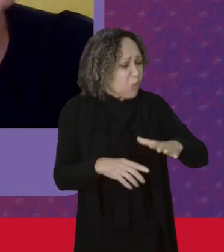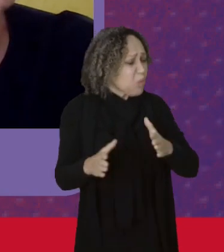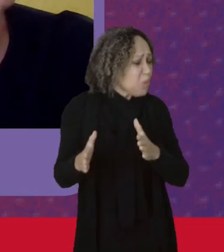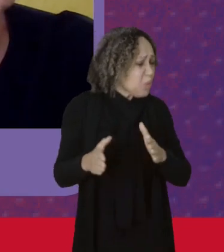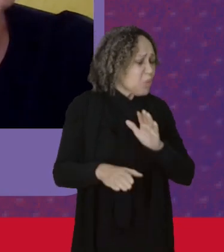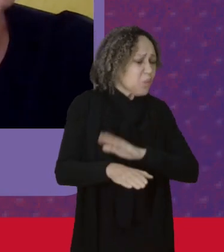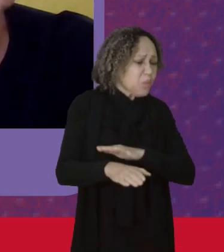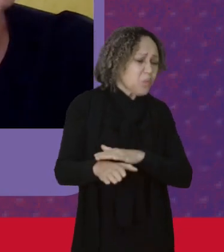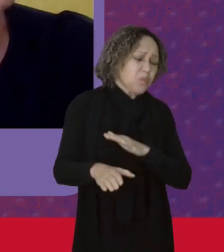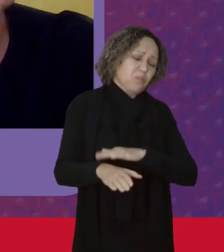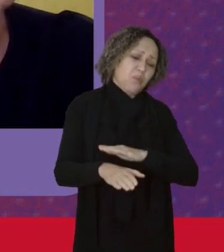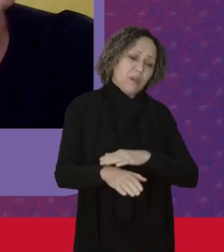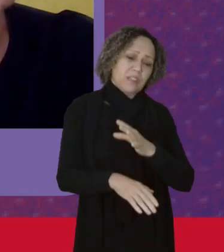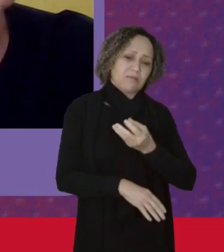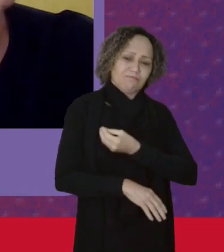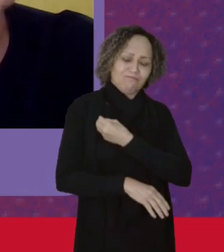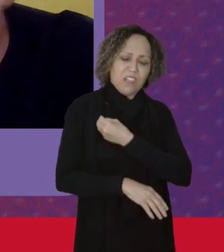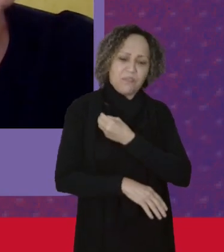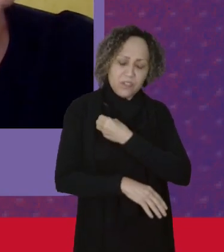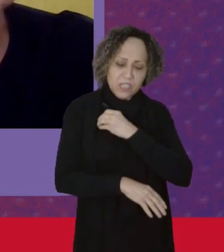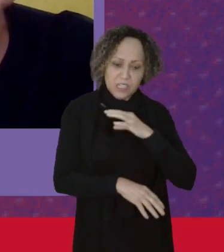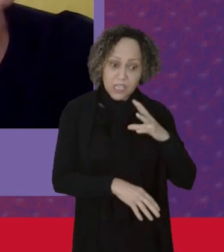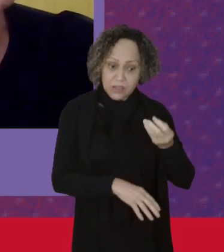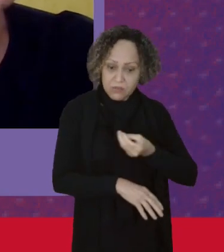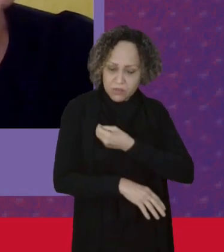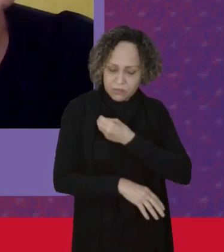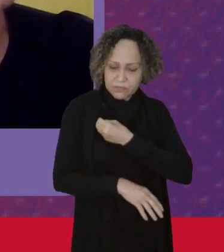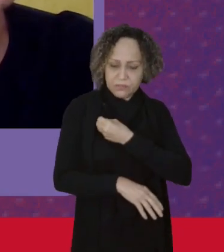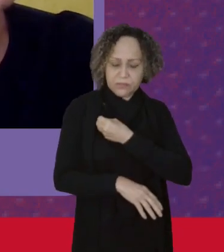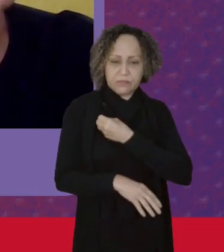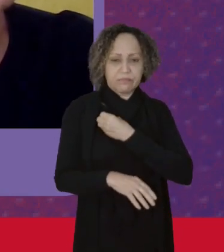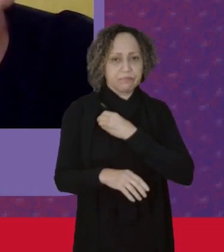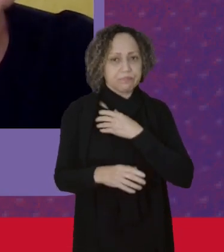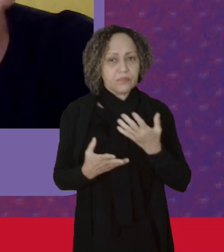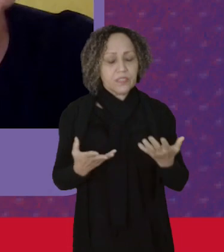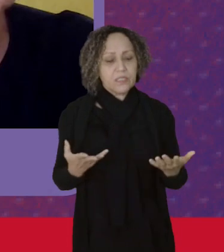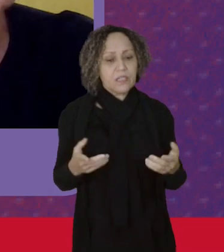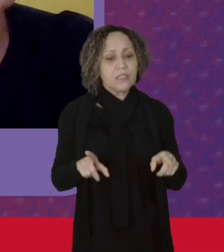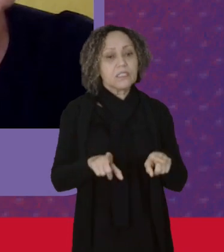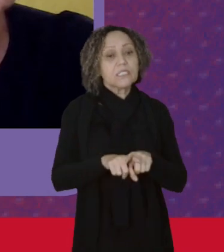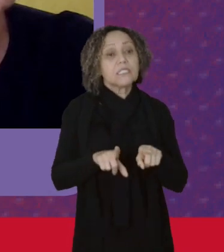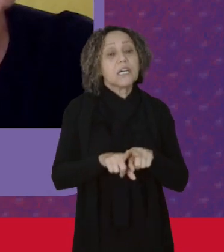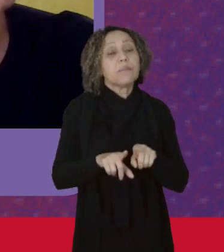importante quanto essa questão da integralidade, também é o reconhecimento da